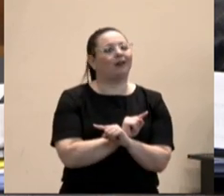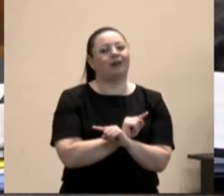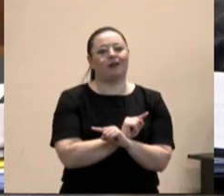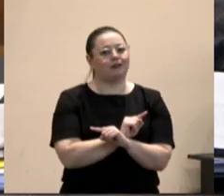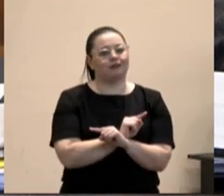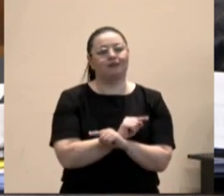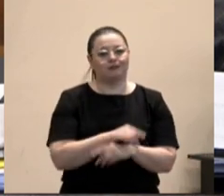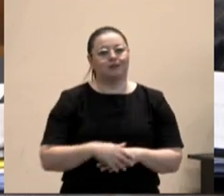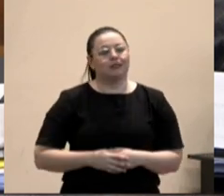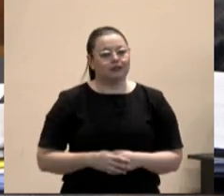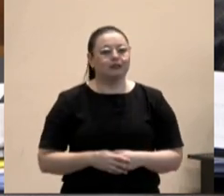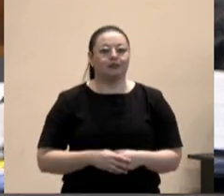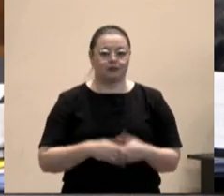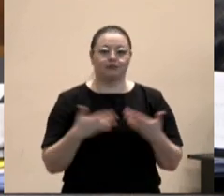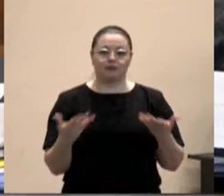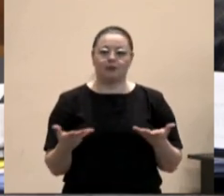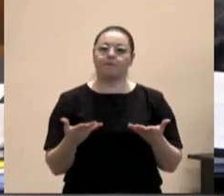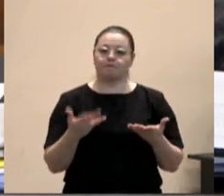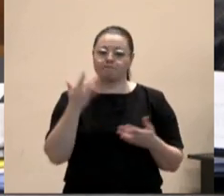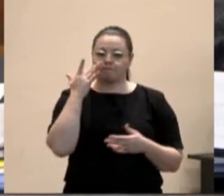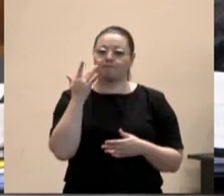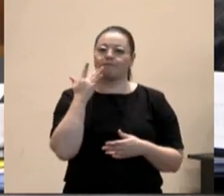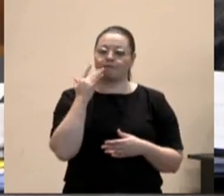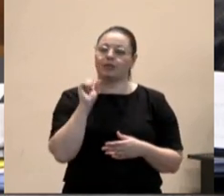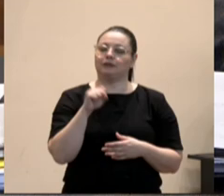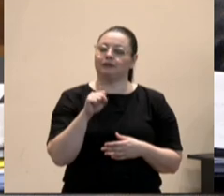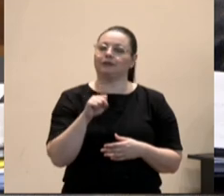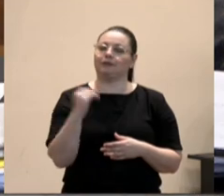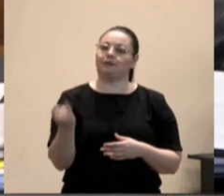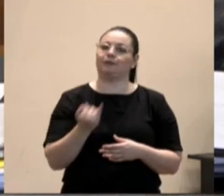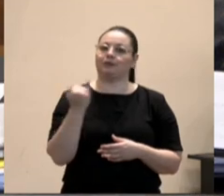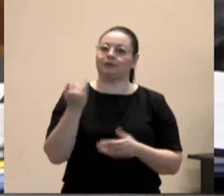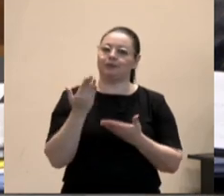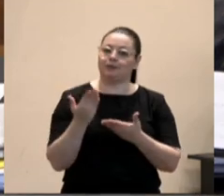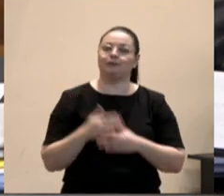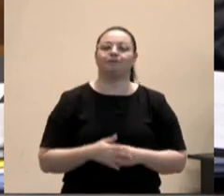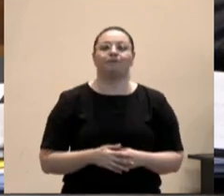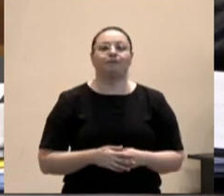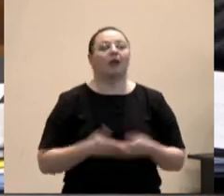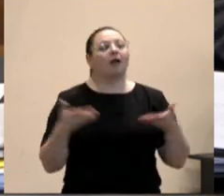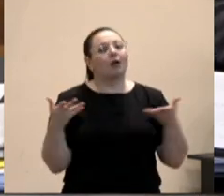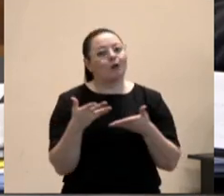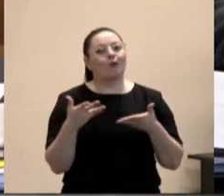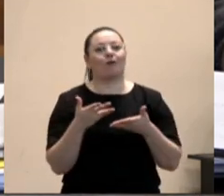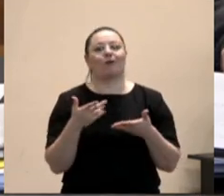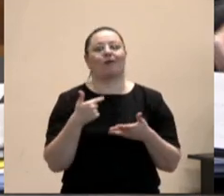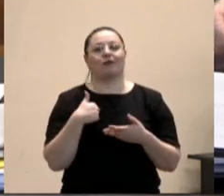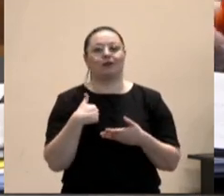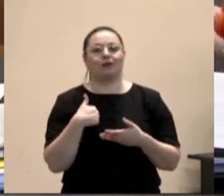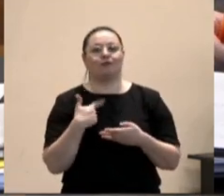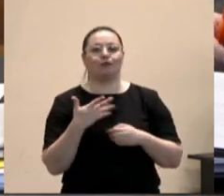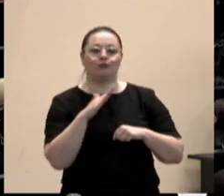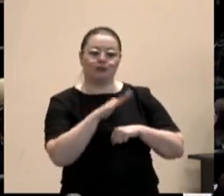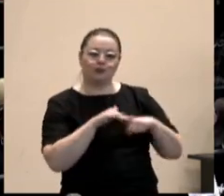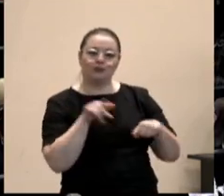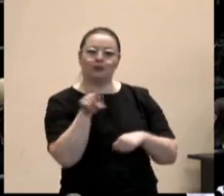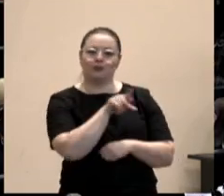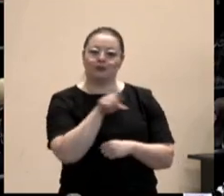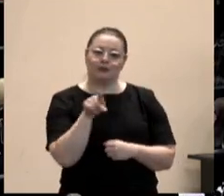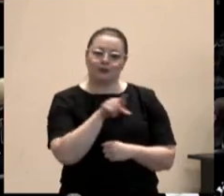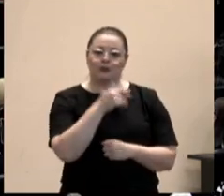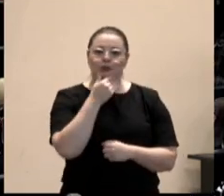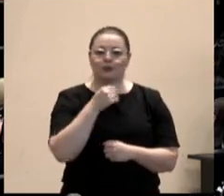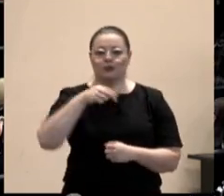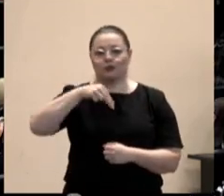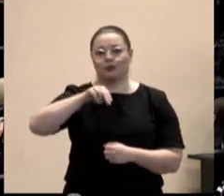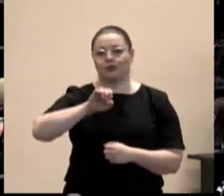Então, acho que é uma reflexão importante aí. Eu passo imediatamente a palavra ao professor Nelson para